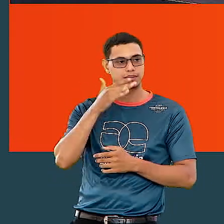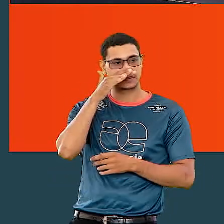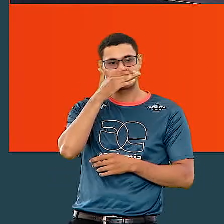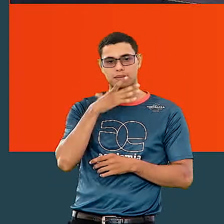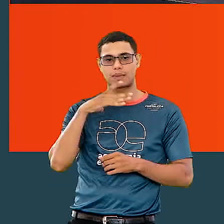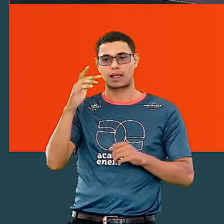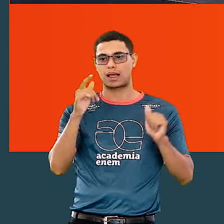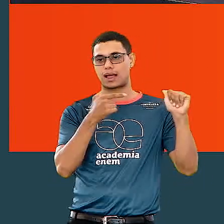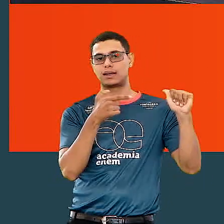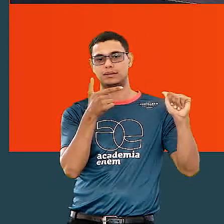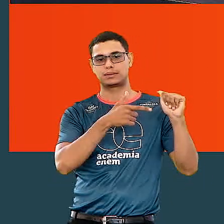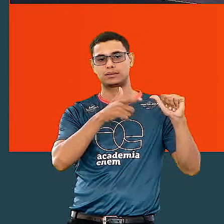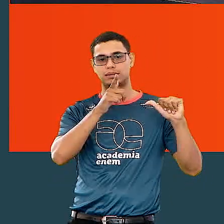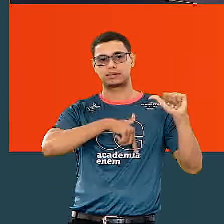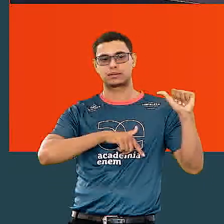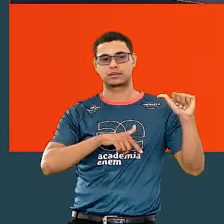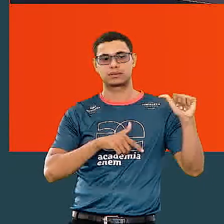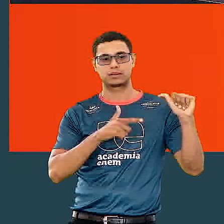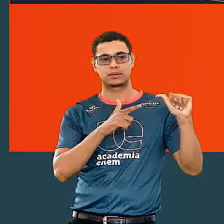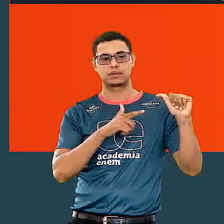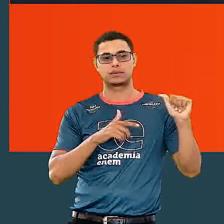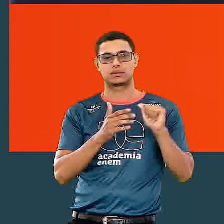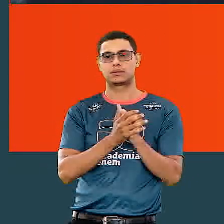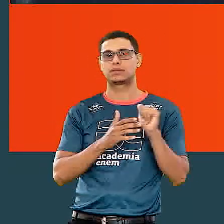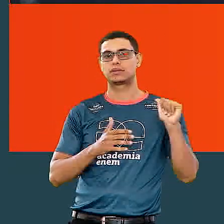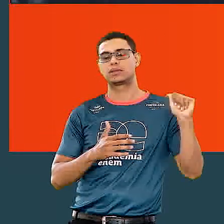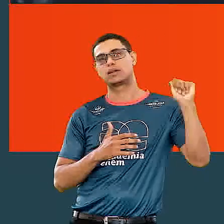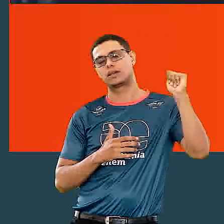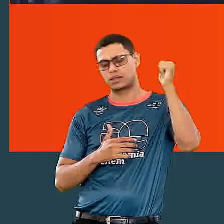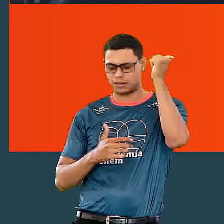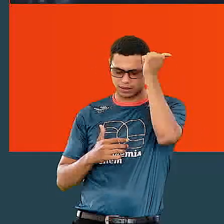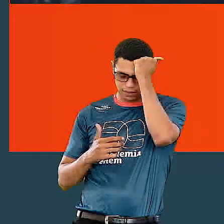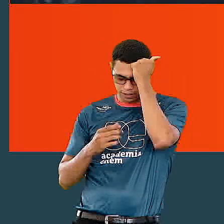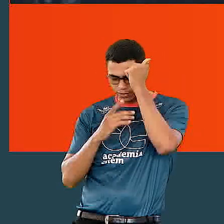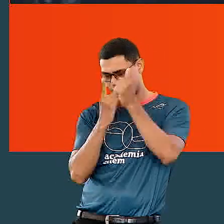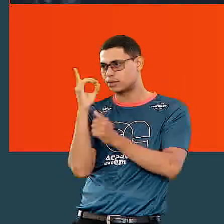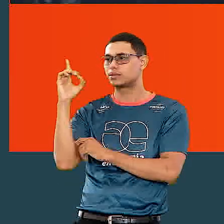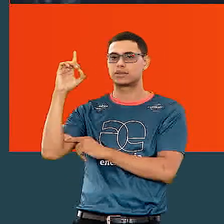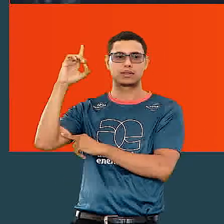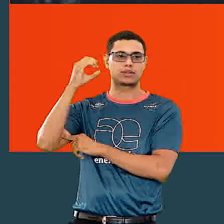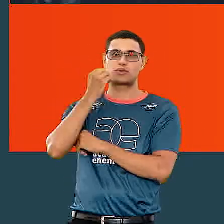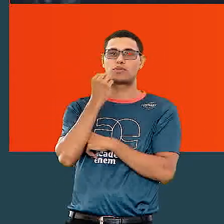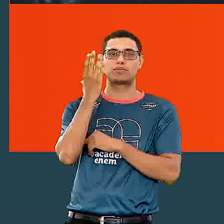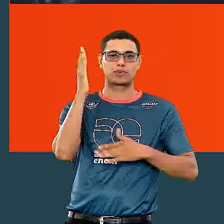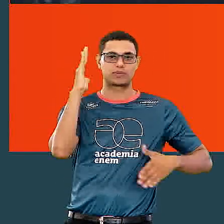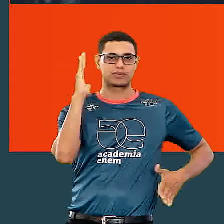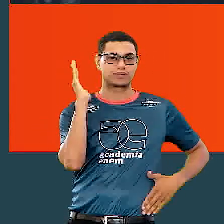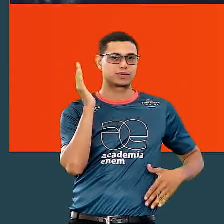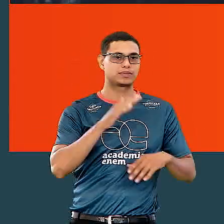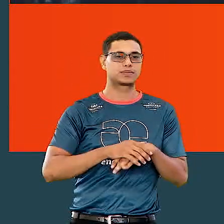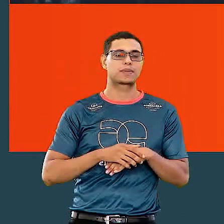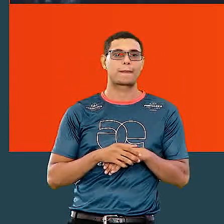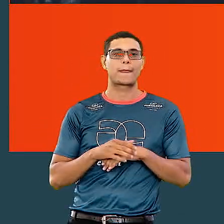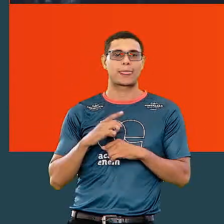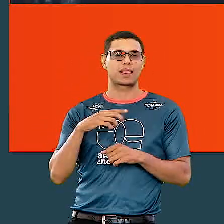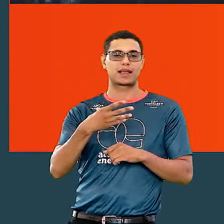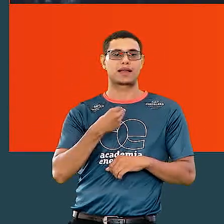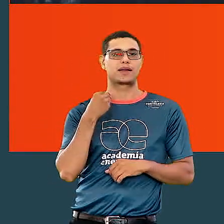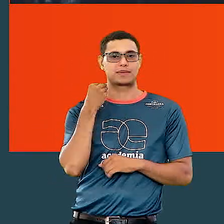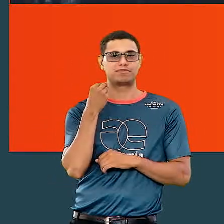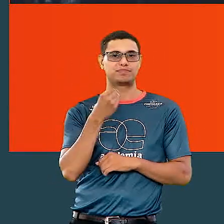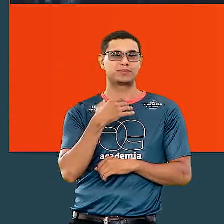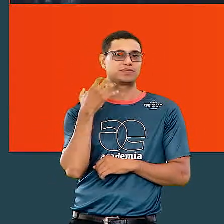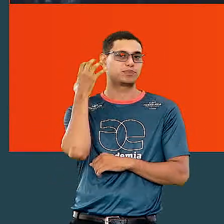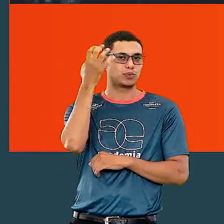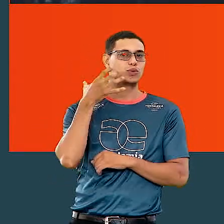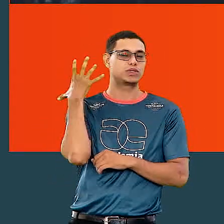A? Item A de, ai meu Deus, como é bom ser vida louca. Vocês lembram dessa? Você lembra dessa? Essa é muito antiga, né? Essa aí